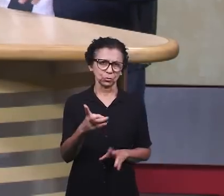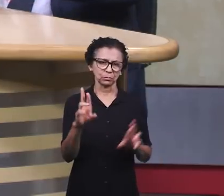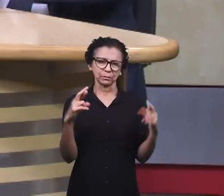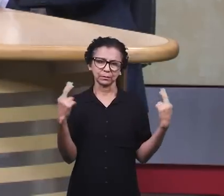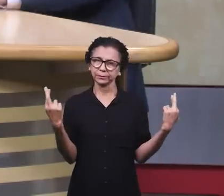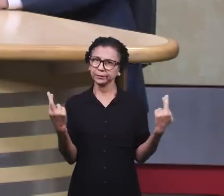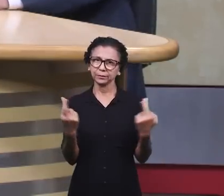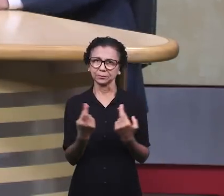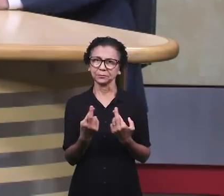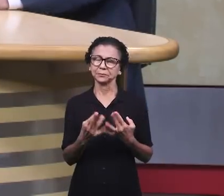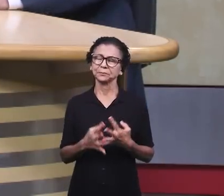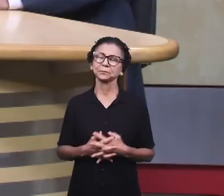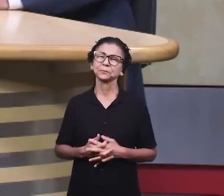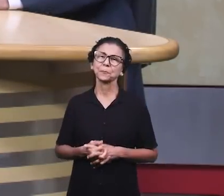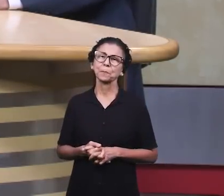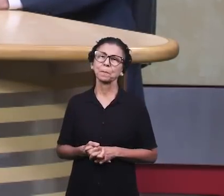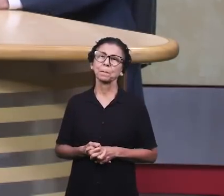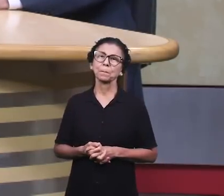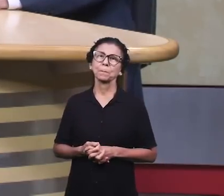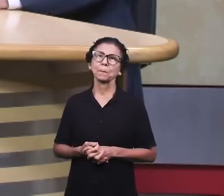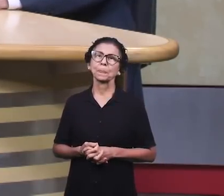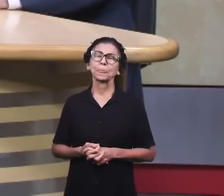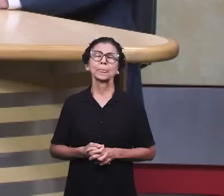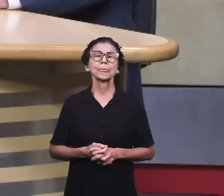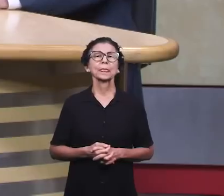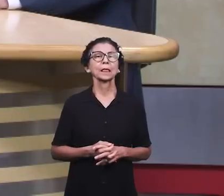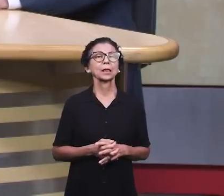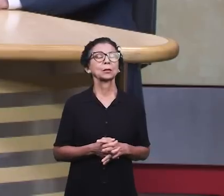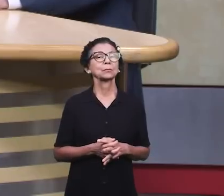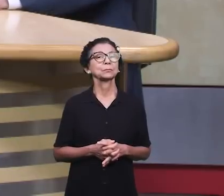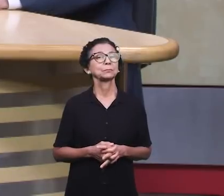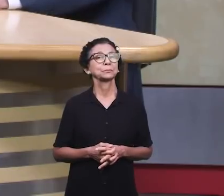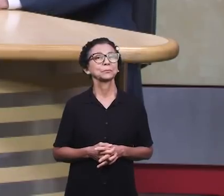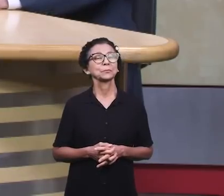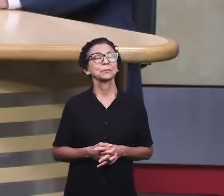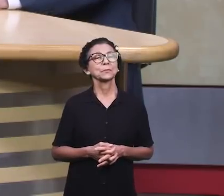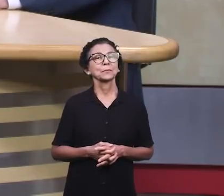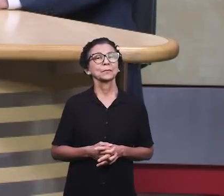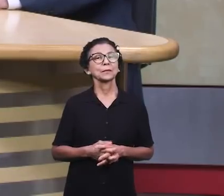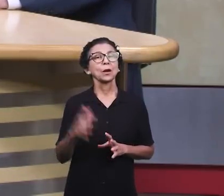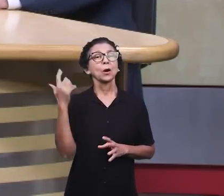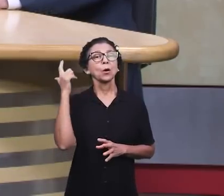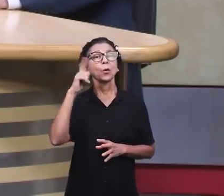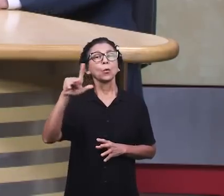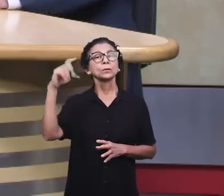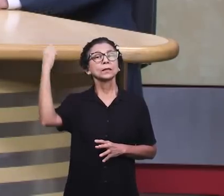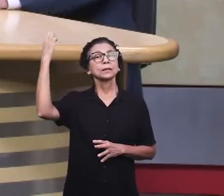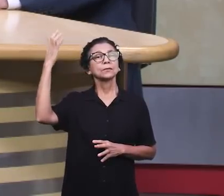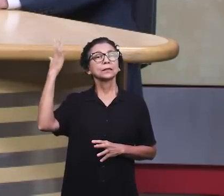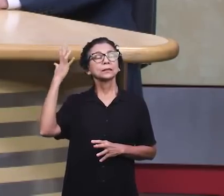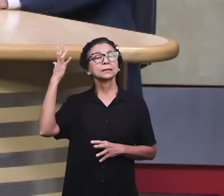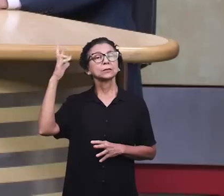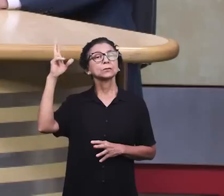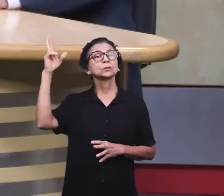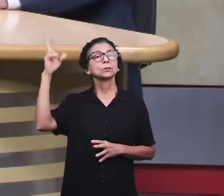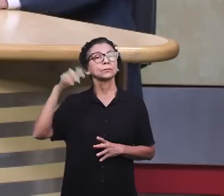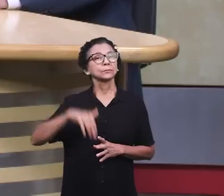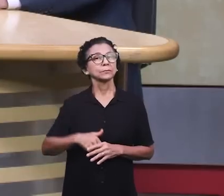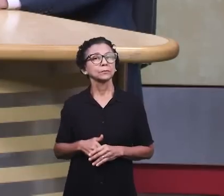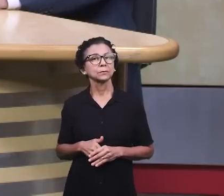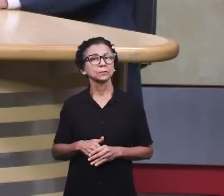né? Aí o senhor deu outra revelação, disse, agora vocês têm